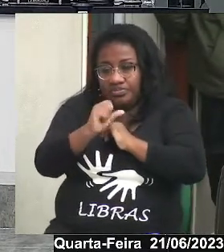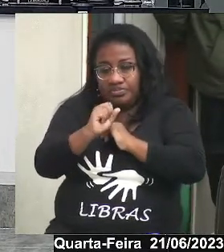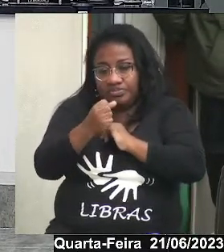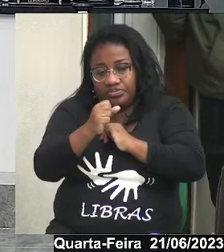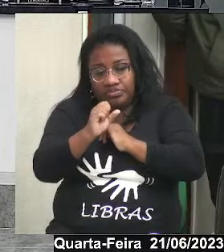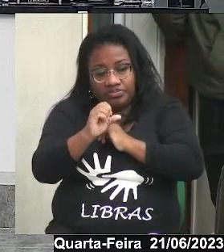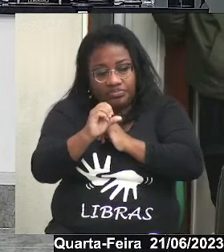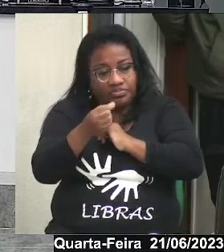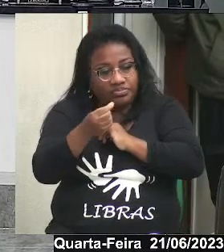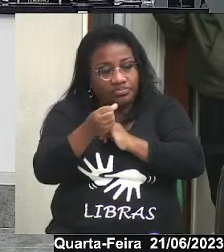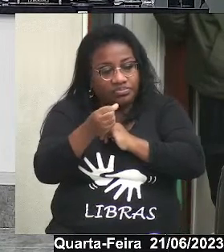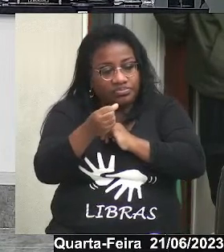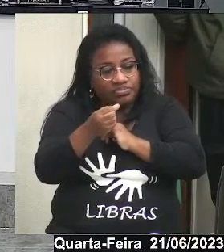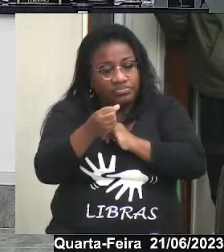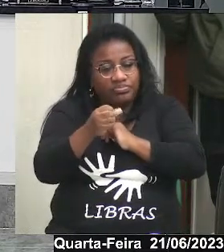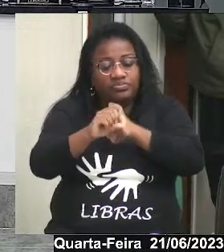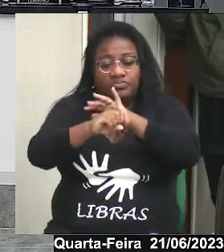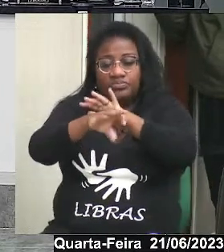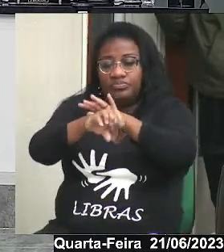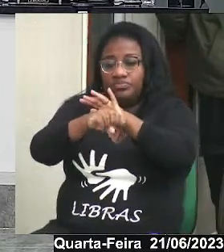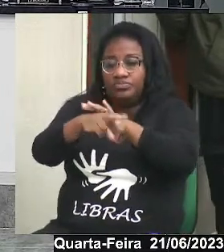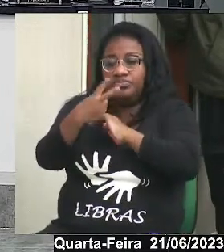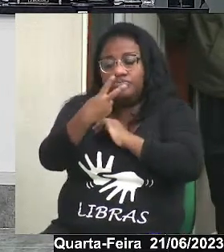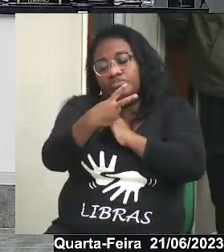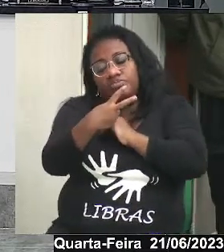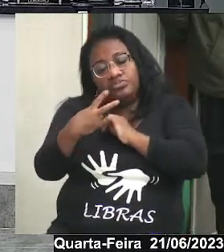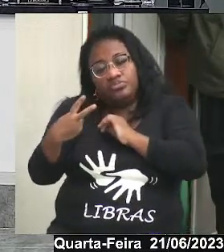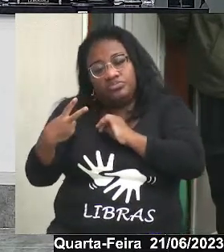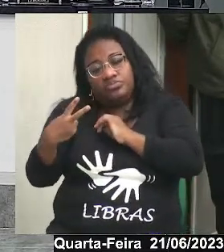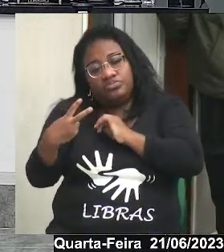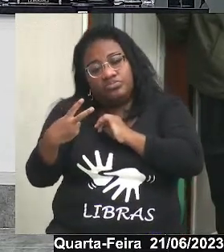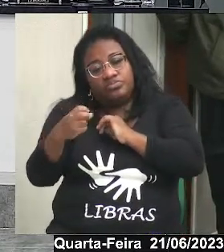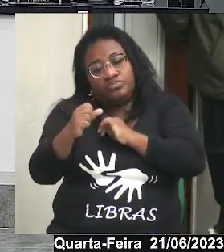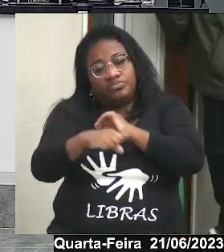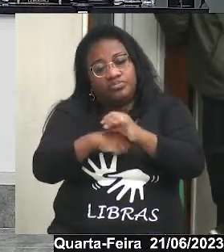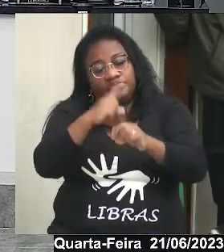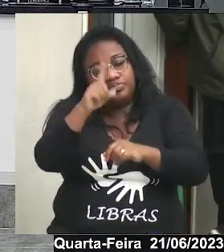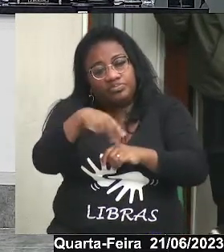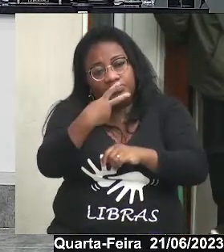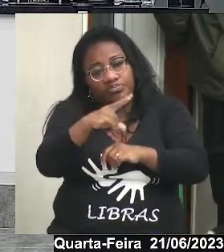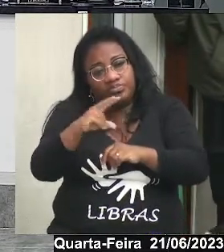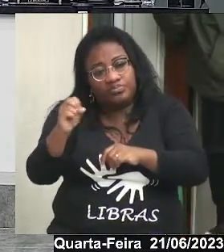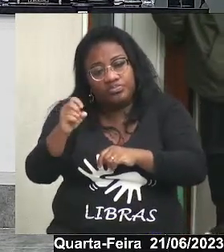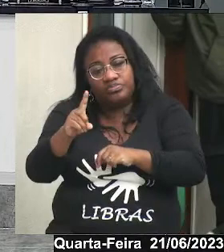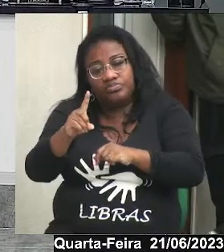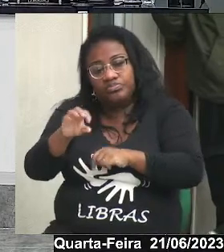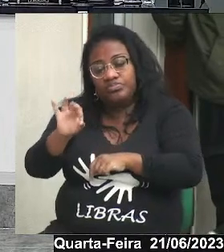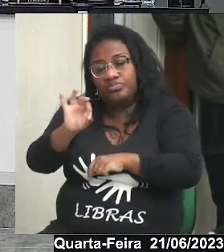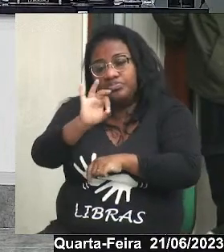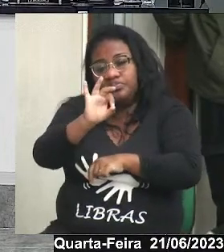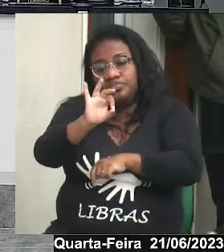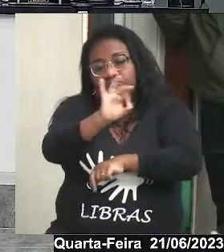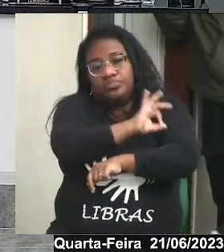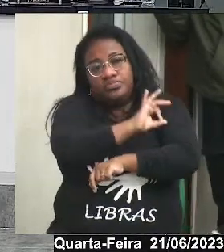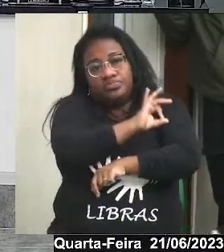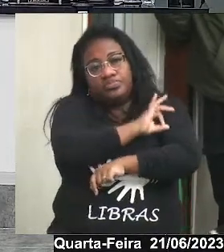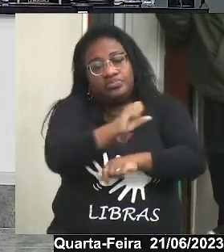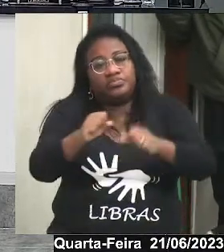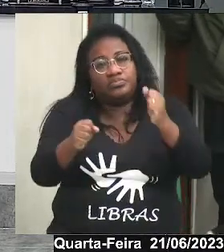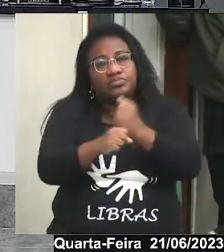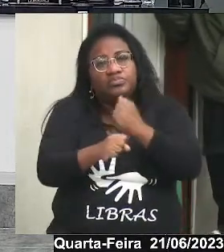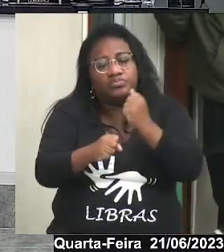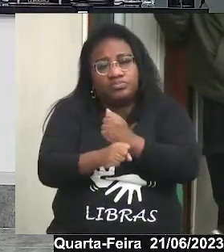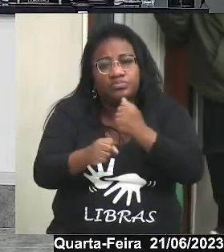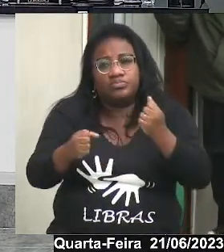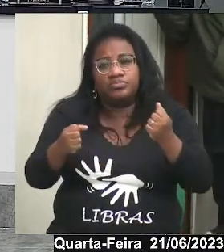autoria, vereador Alexandre Campos, Bobiléu do Castilho. Indicação número 269/23. Indica ao prefeito em Budas Artes a